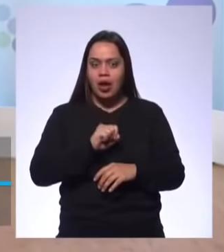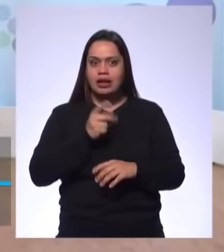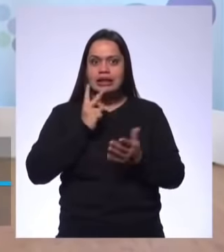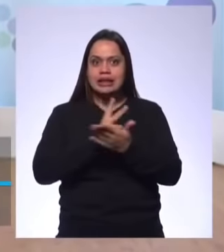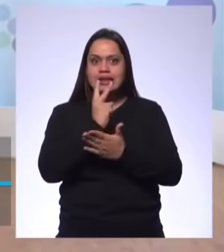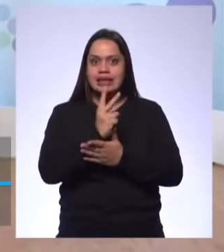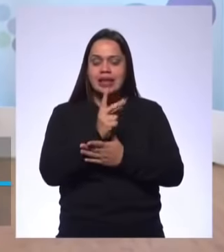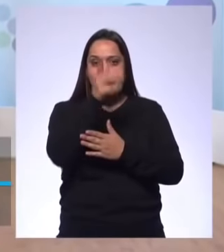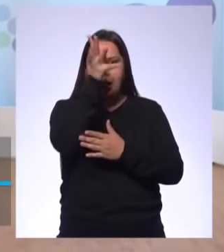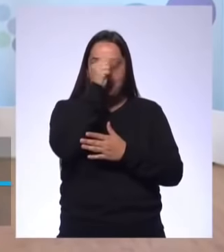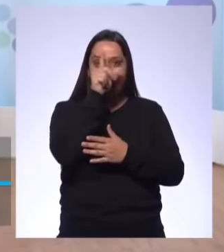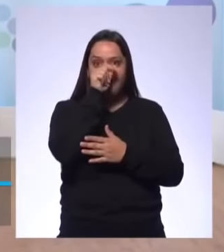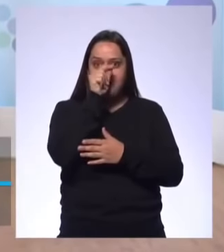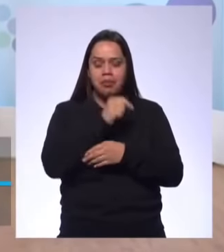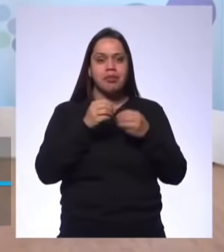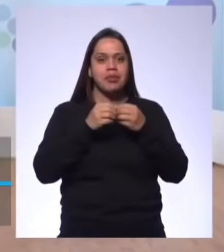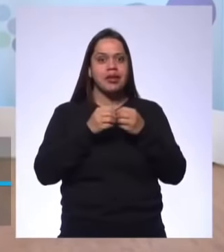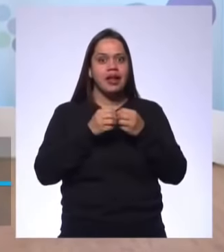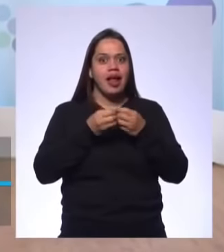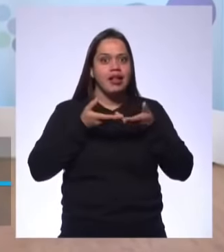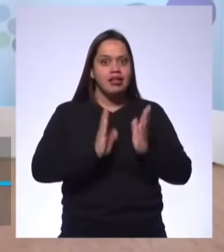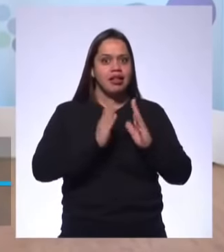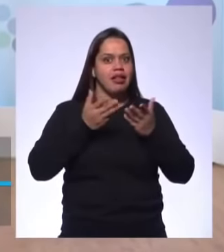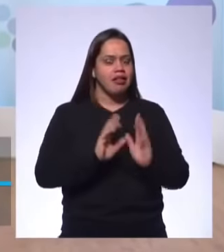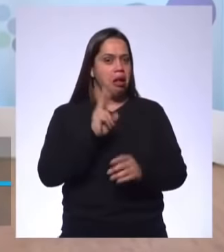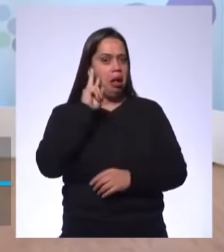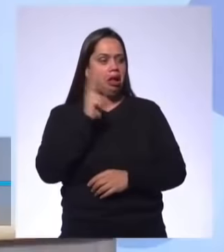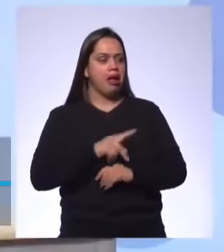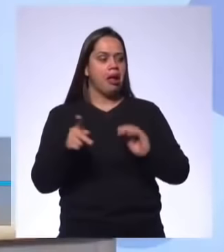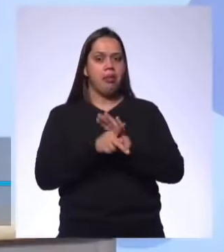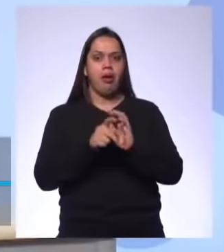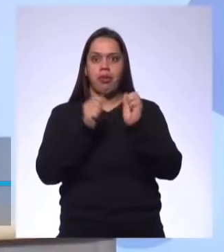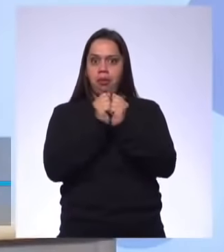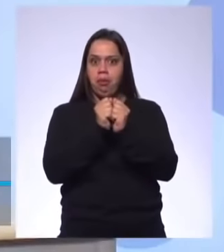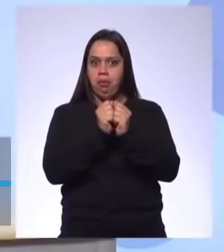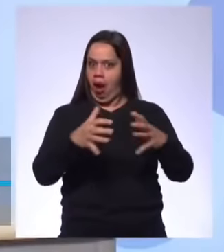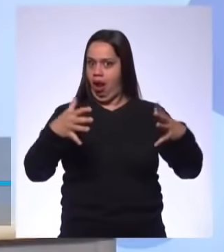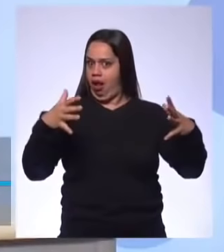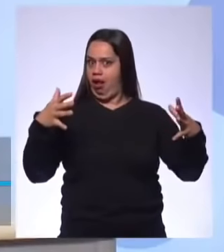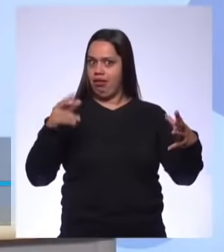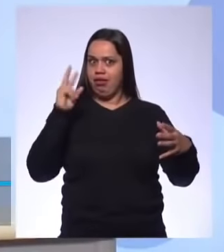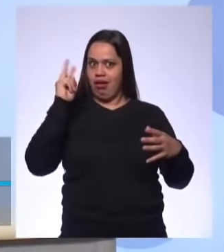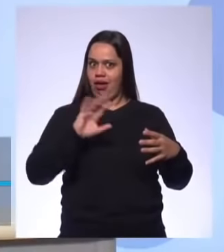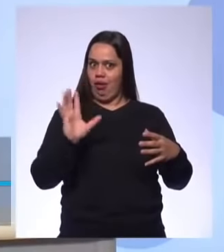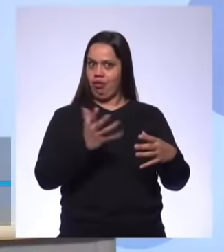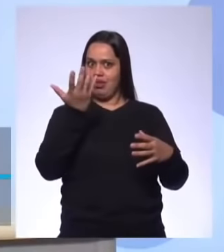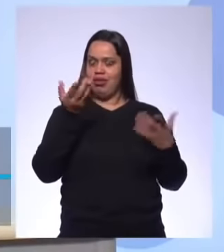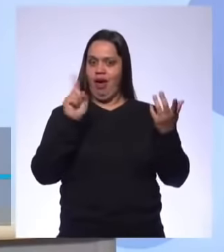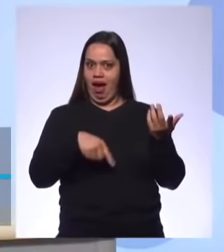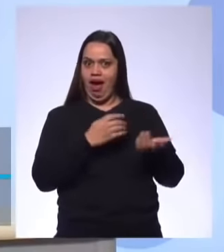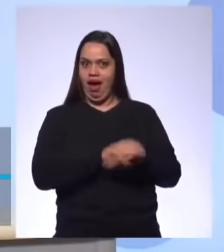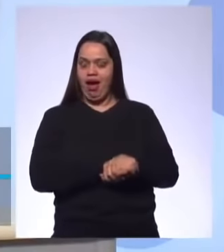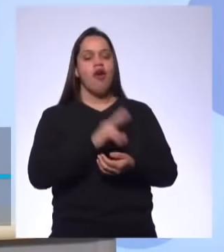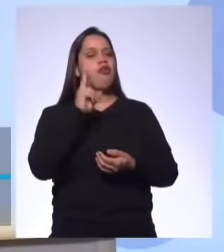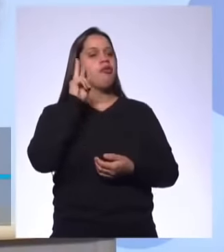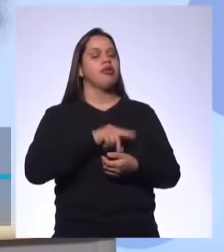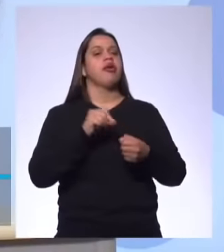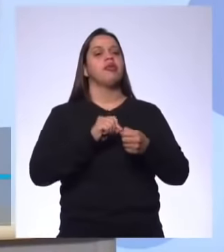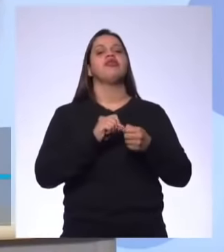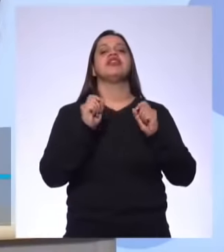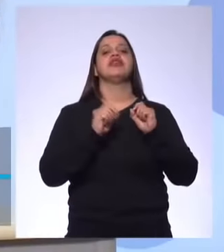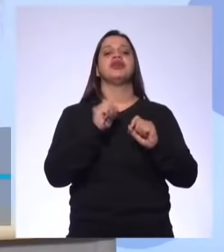Gente. Gente. Será que tem magia aí nessa Não, história? olha só, peraí. Vamos fazer uma intertextualidade? Eu lembrei muito